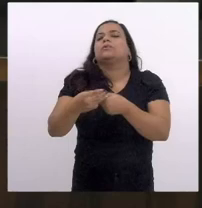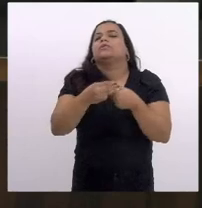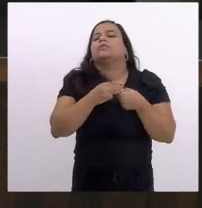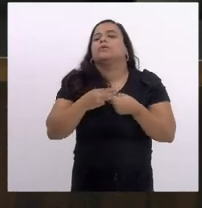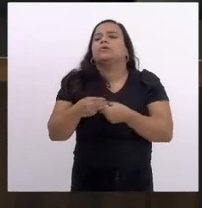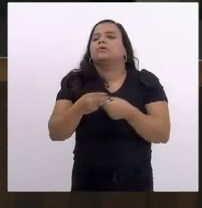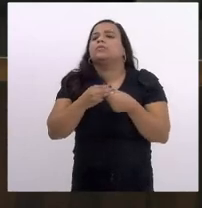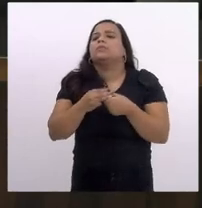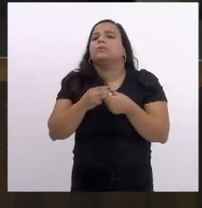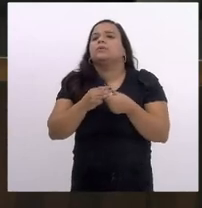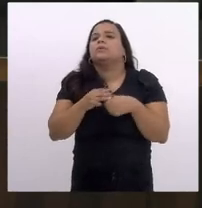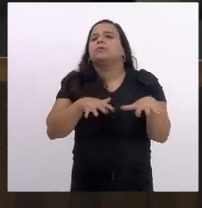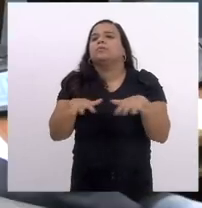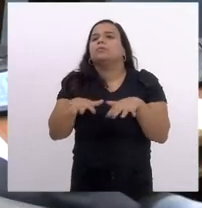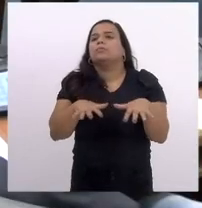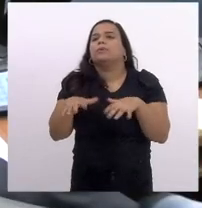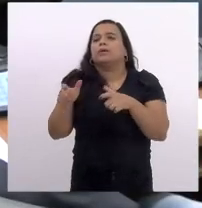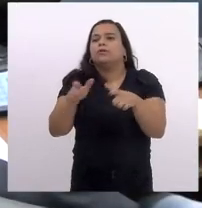deputado Carlos Macedo.